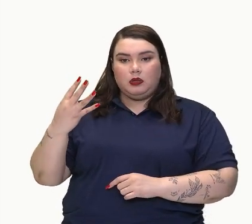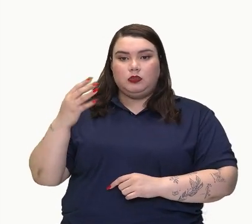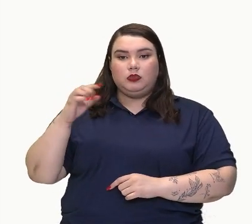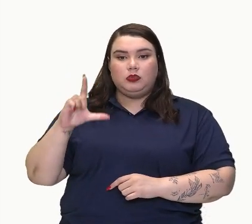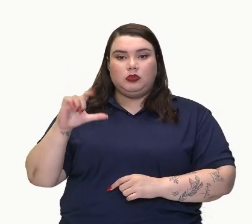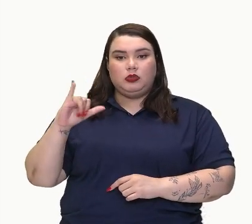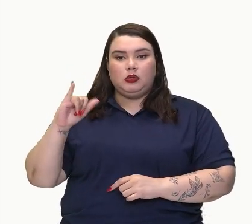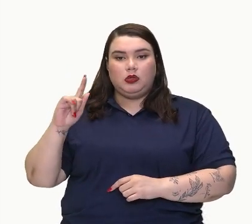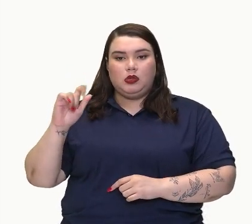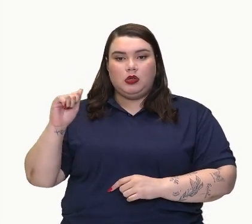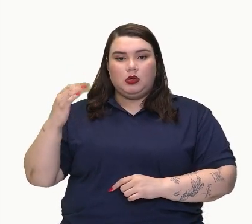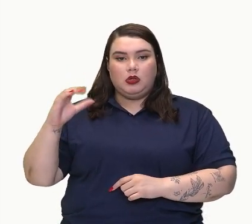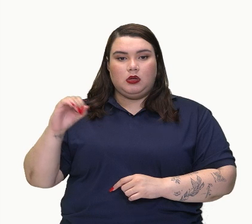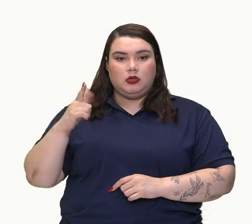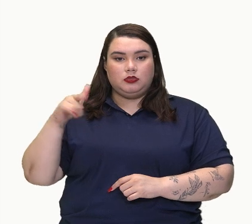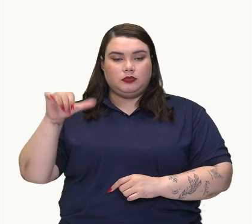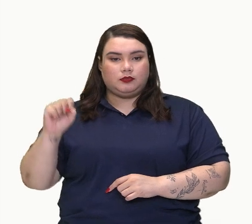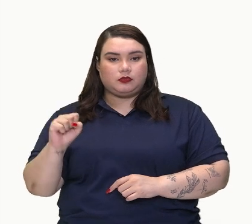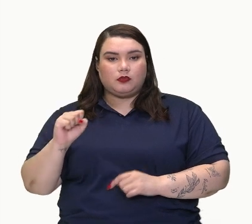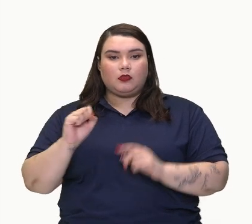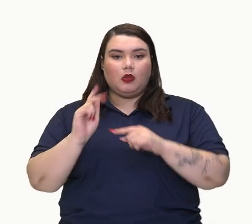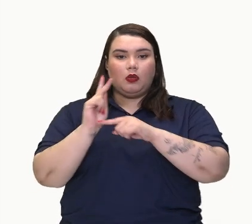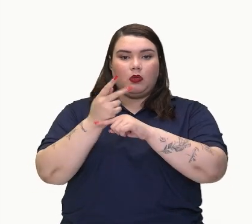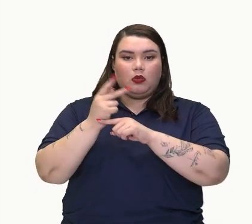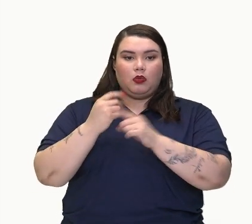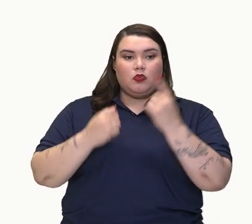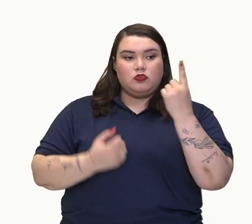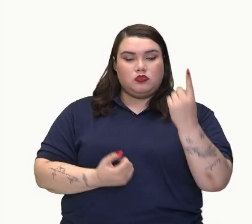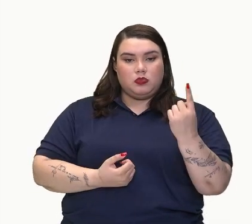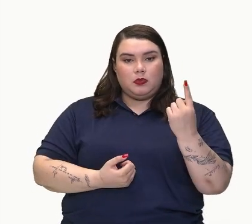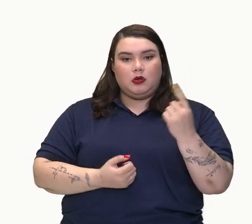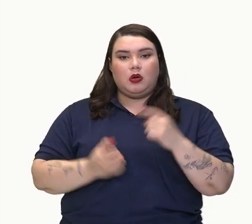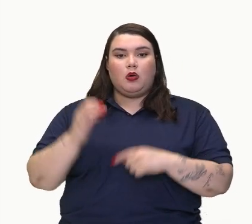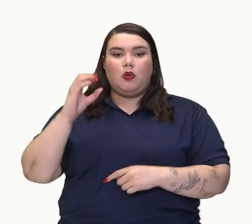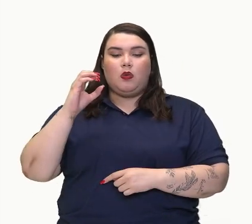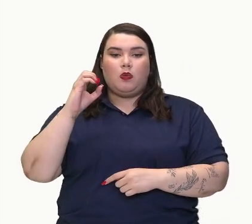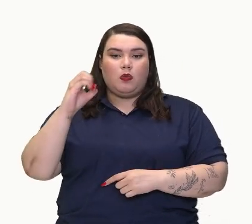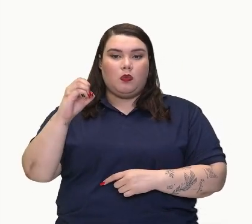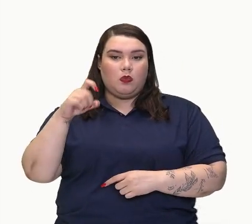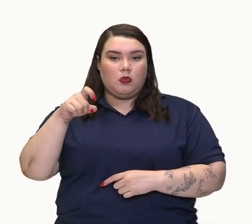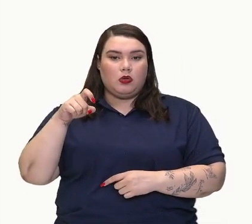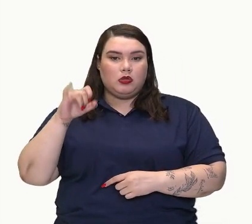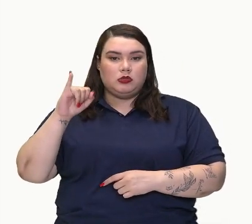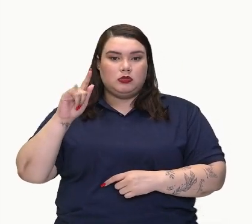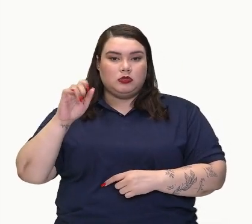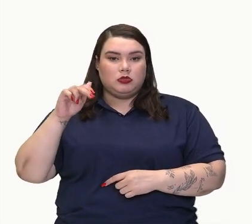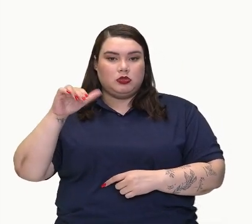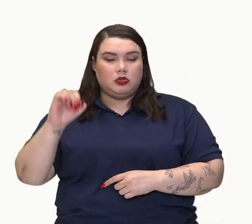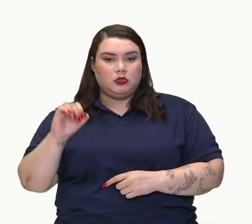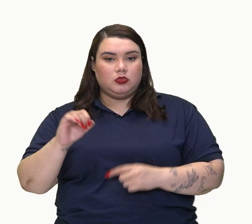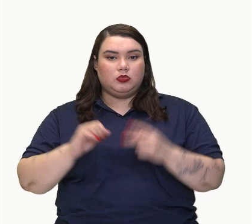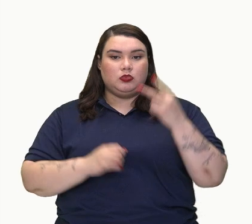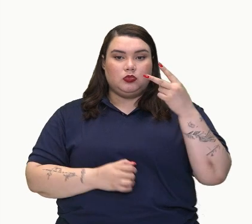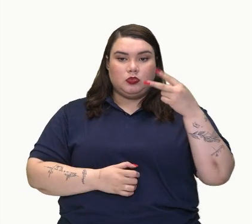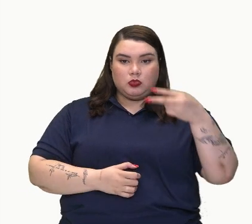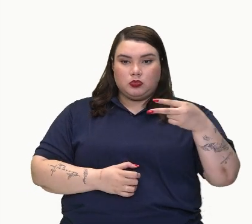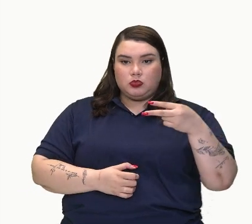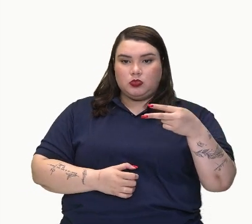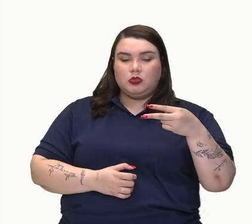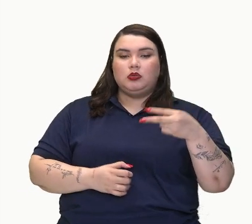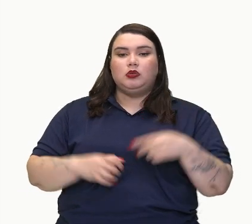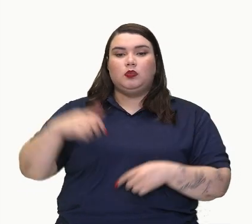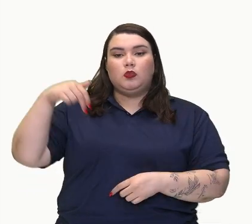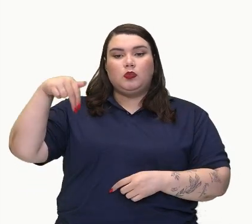o hidrogênio vai fazer uma ligação e o oxigênio vai fazer 2 e o nitrogênio vai fazer 3,